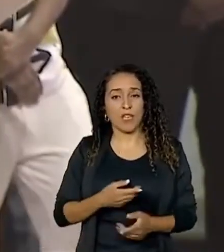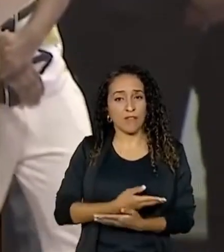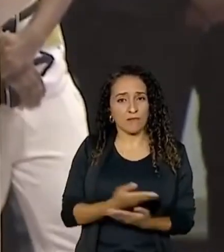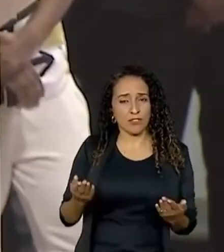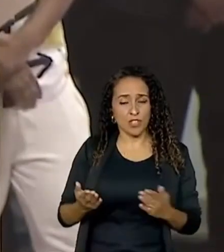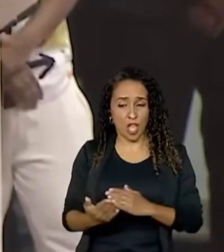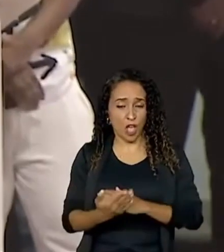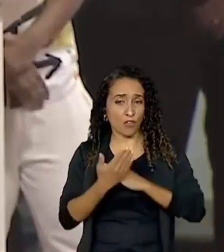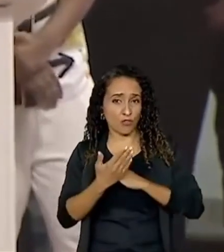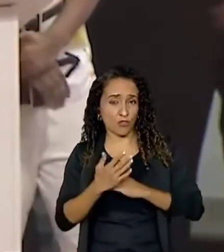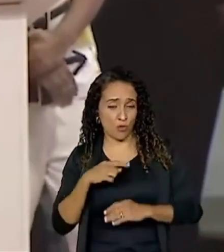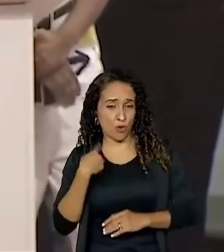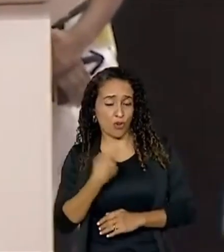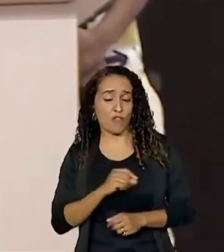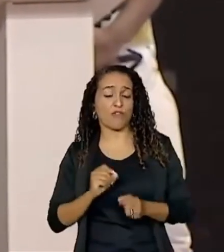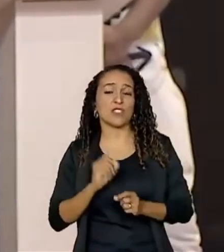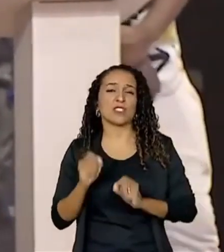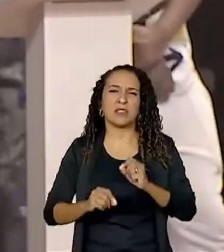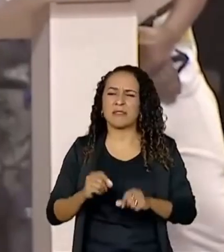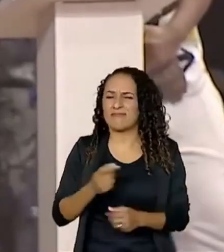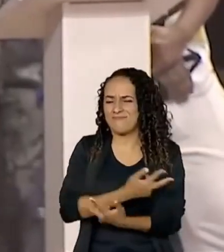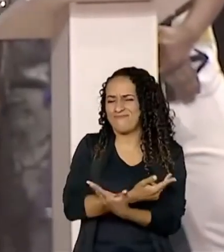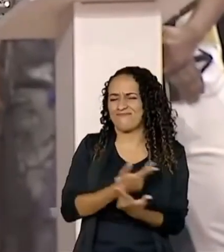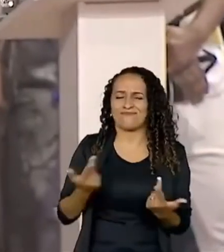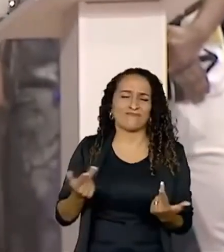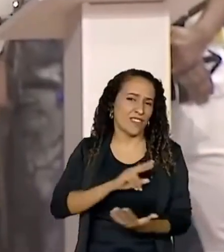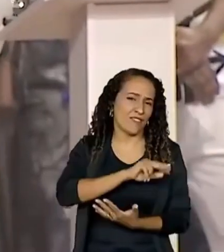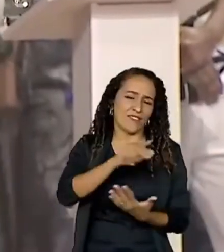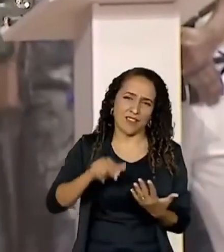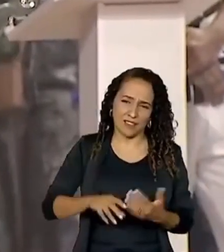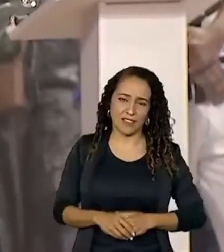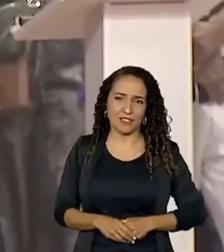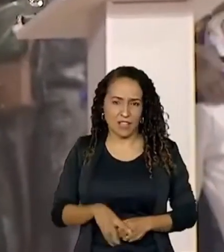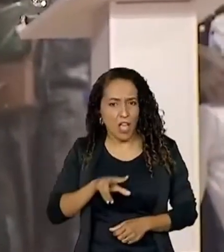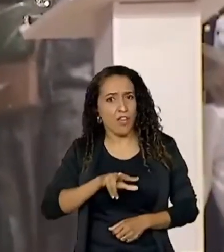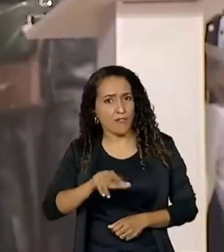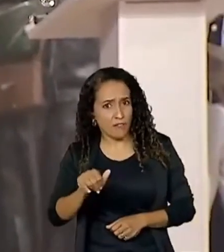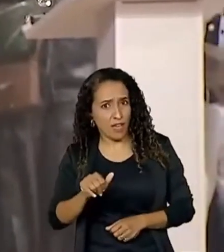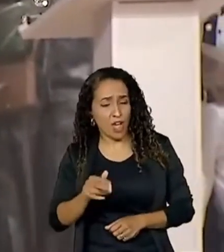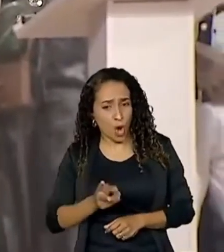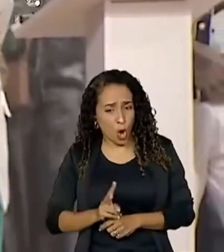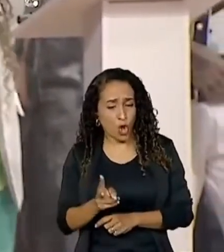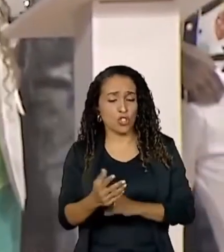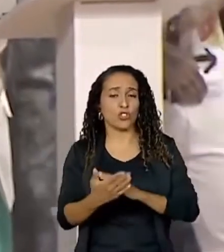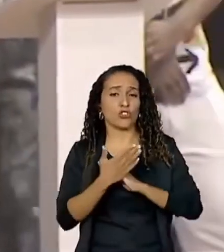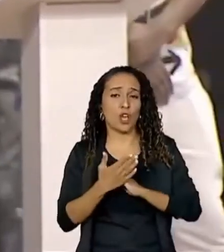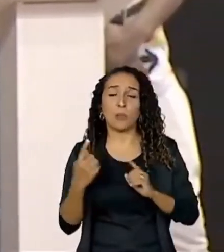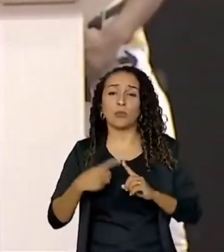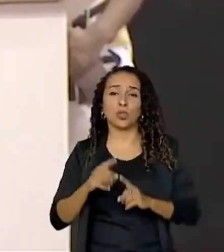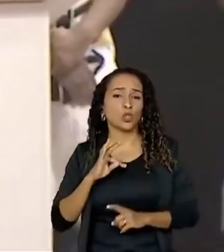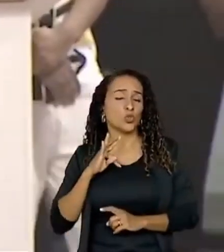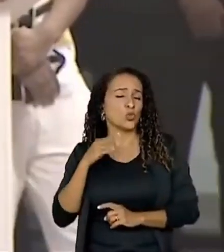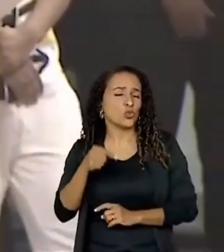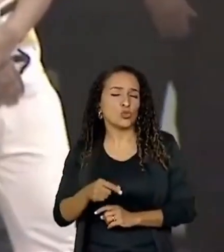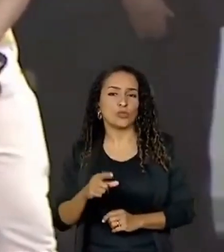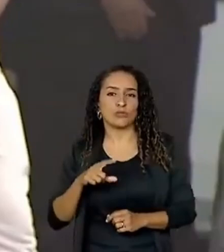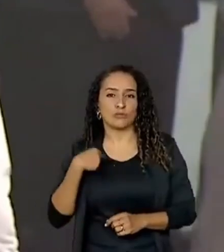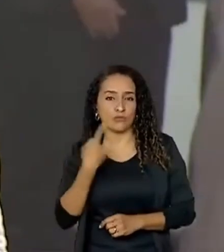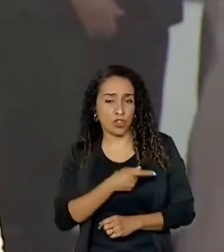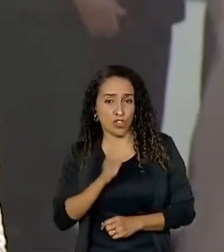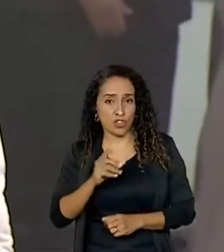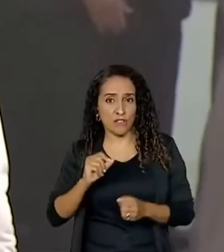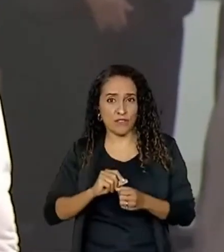a gente a fazer muitas coisas e vão continuar ajudando, porque tudo que nós fizemos nesses